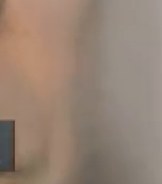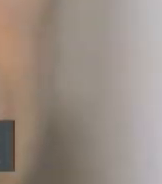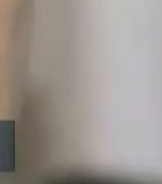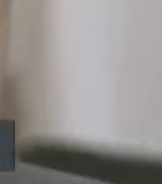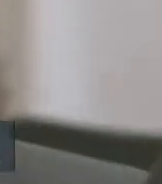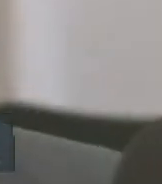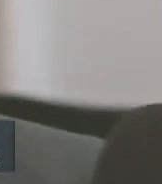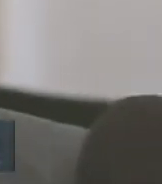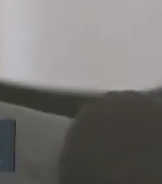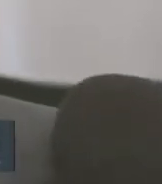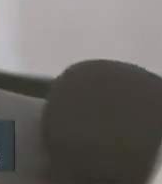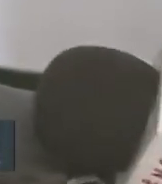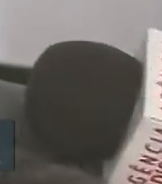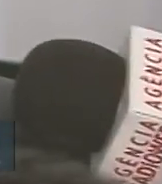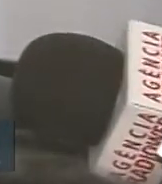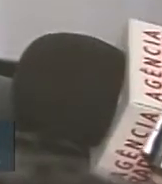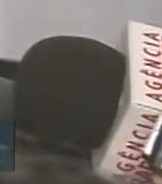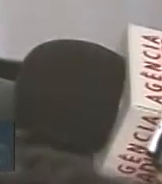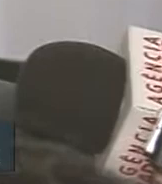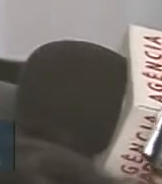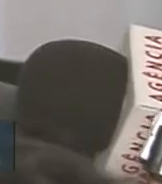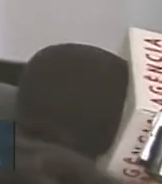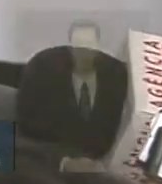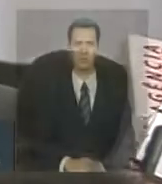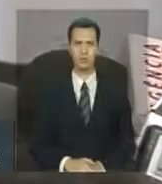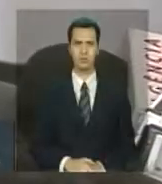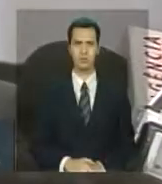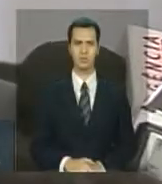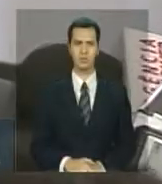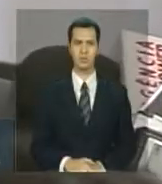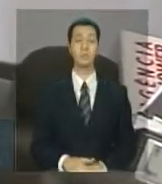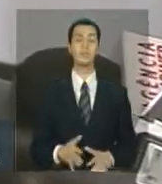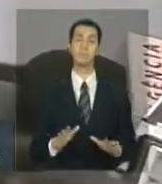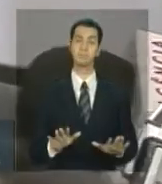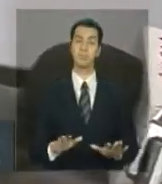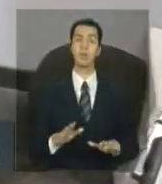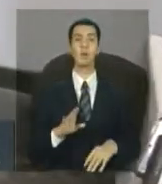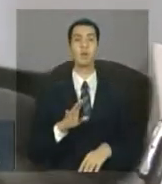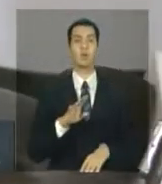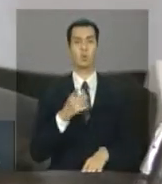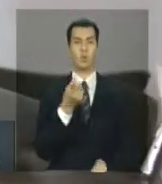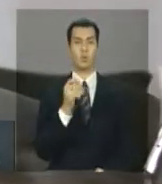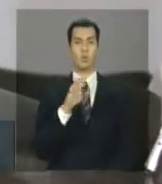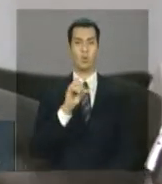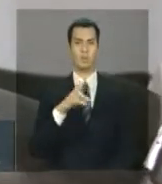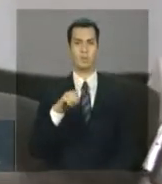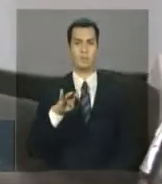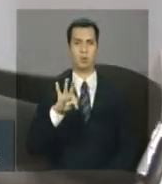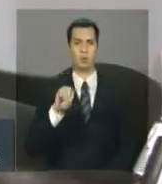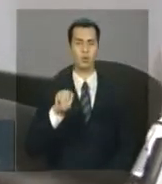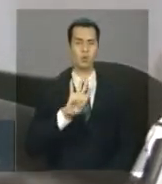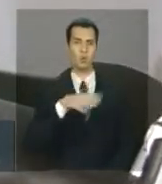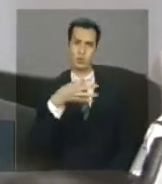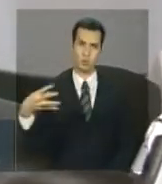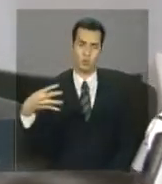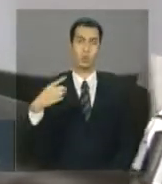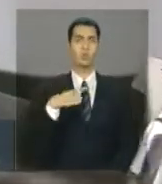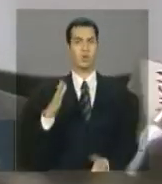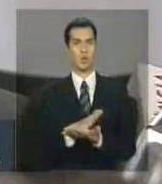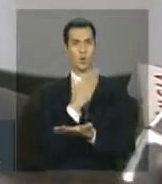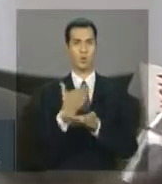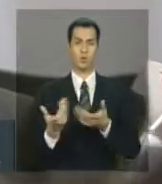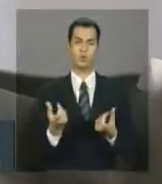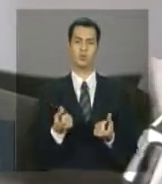impacto significativo para a cidade. O corte das emendas é feito todo ano. É tradicional que quando